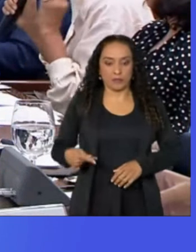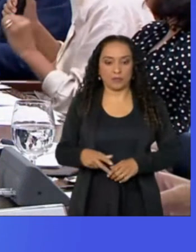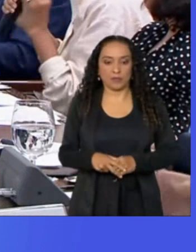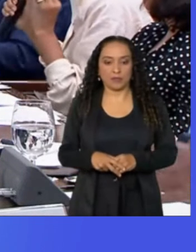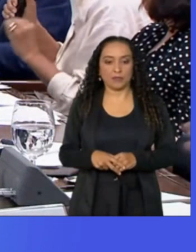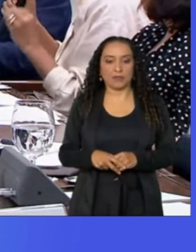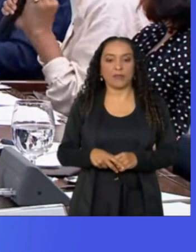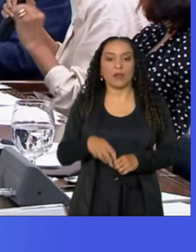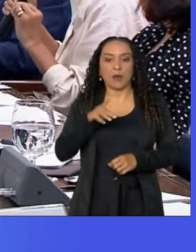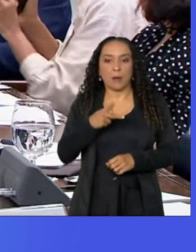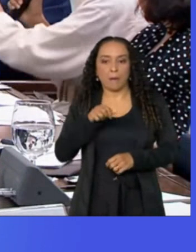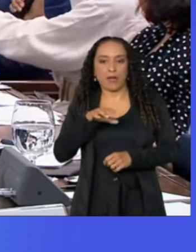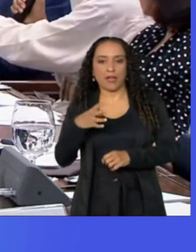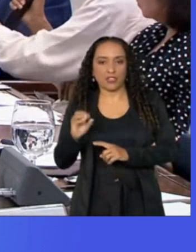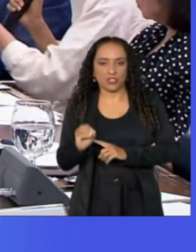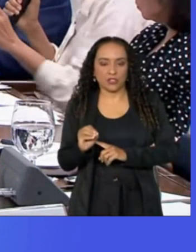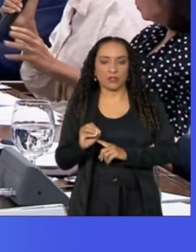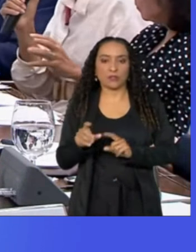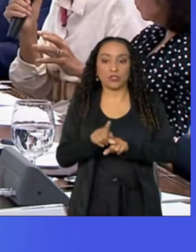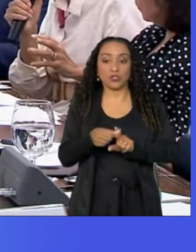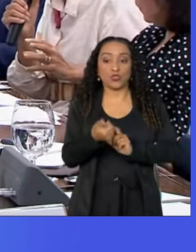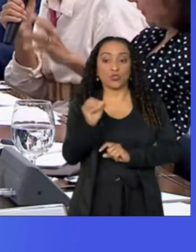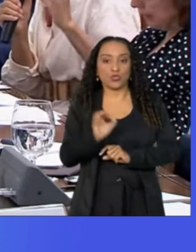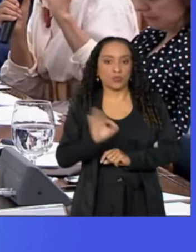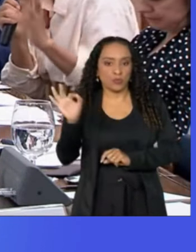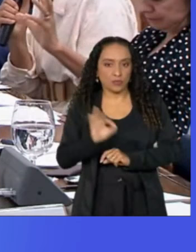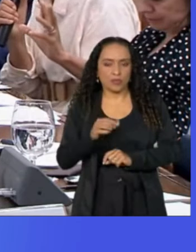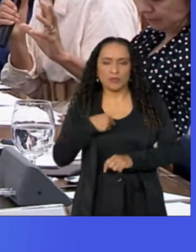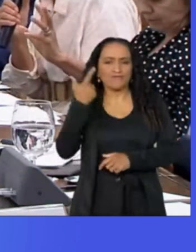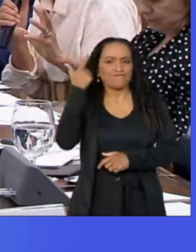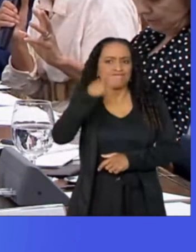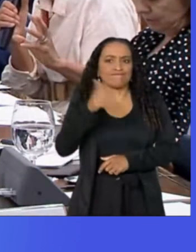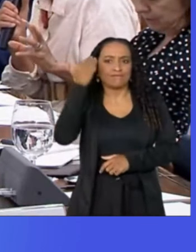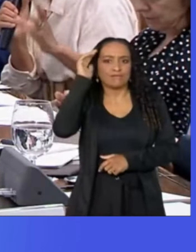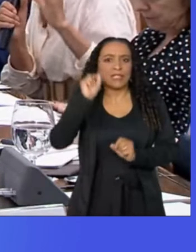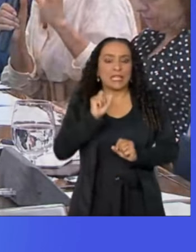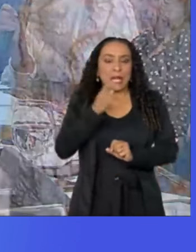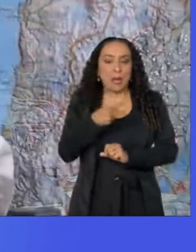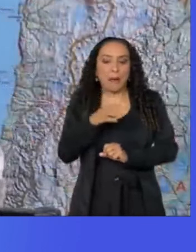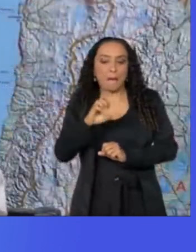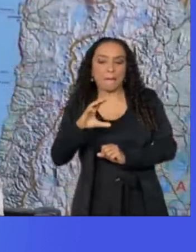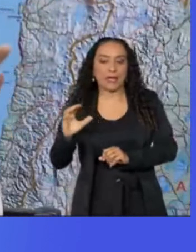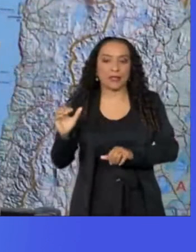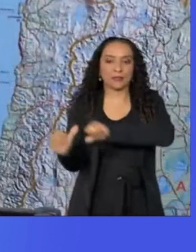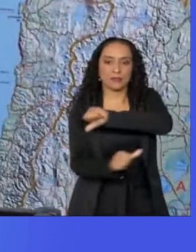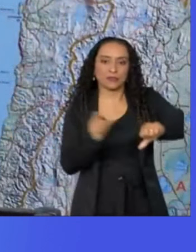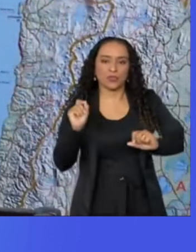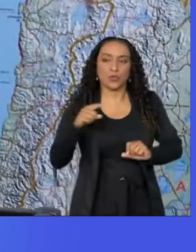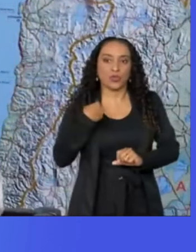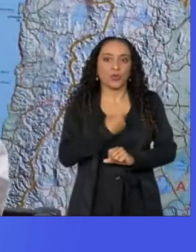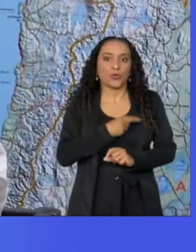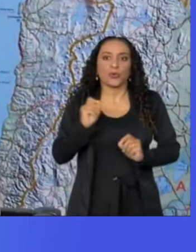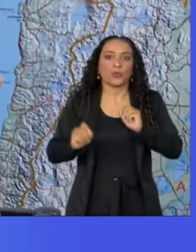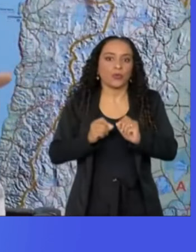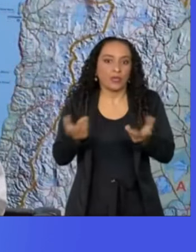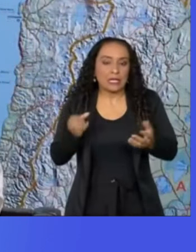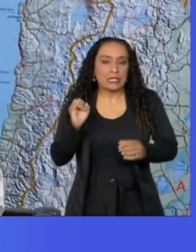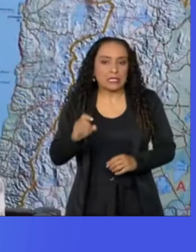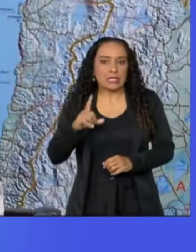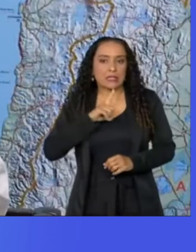Lira em 18% eu não consigo imaginar que foi a PEC da transição o que seria de nós se